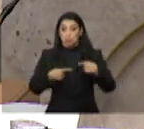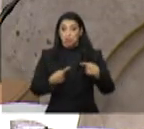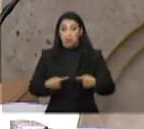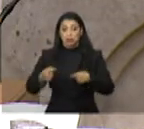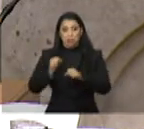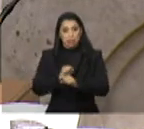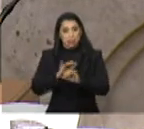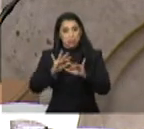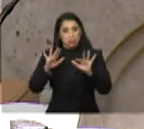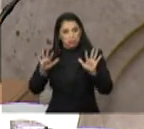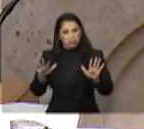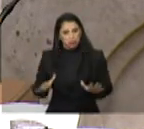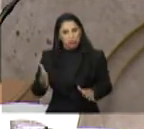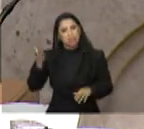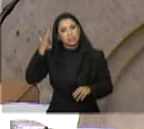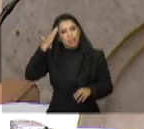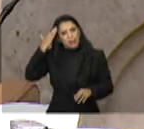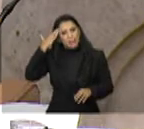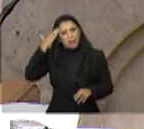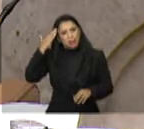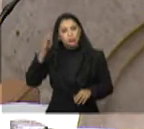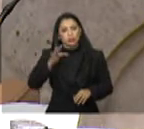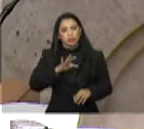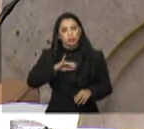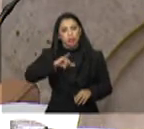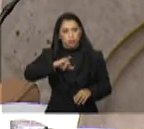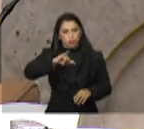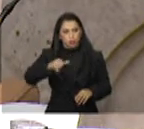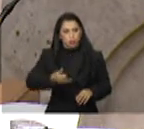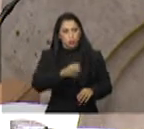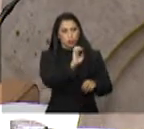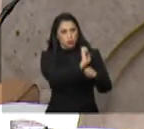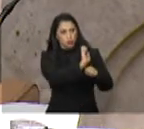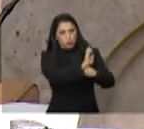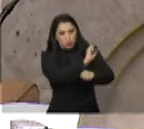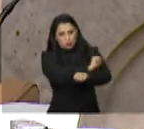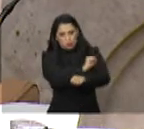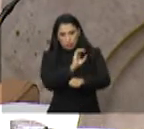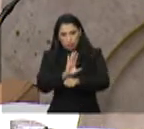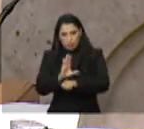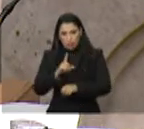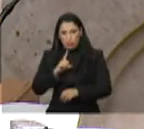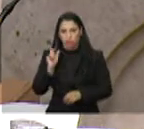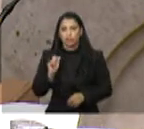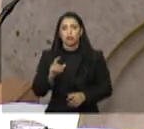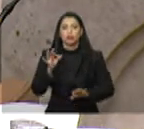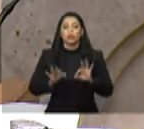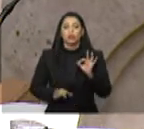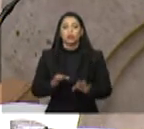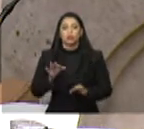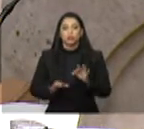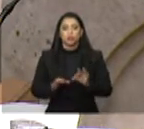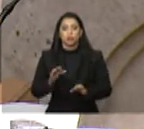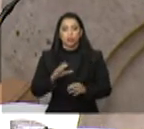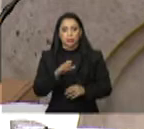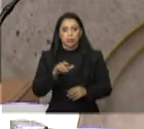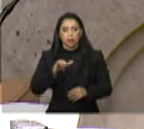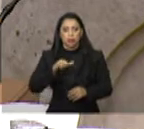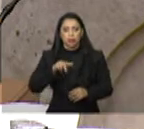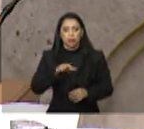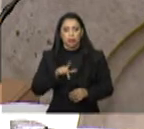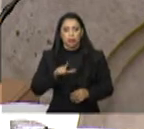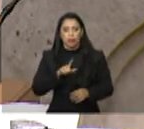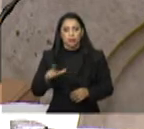esclarecedores todos sabemos que o Tribunal de Justiça do Estado de Santa Catarina ao julgamento de uma apelação cível e